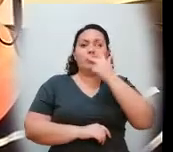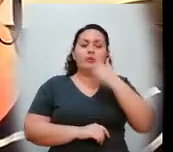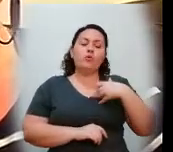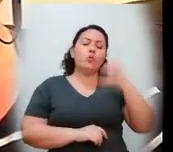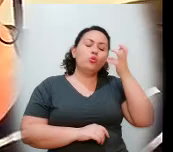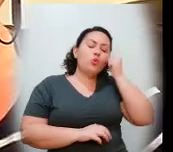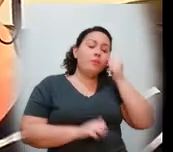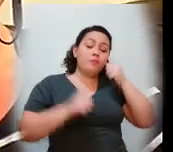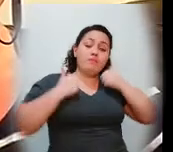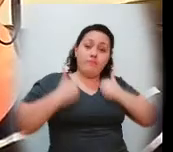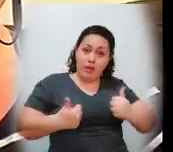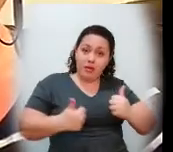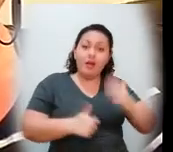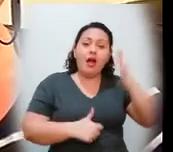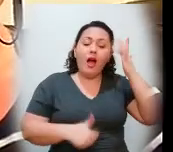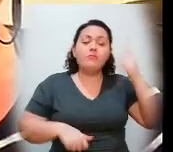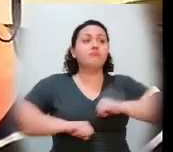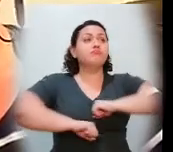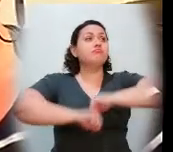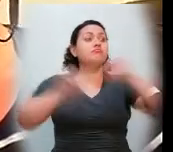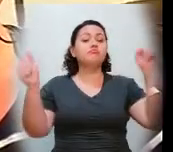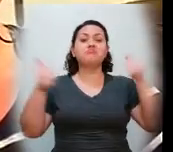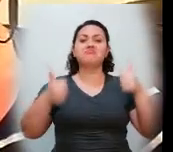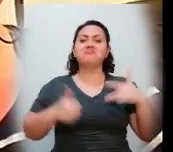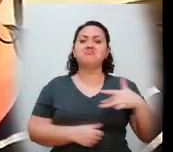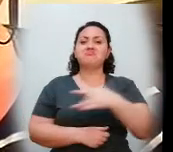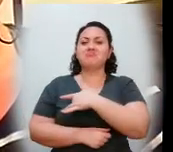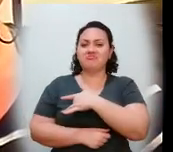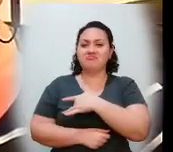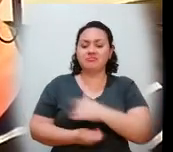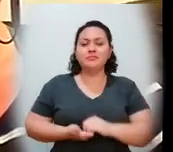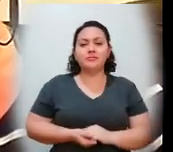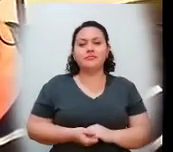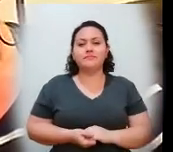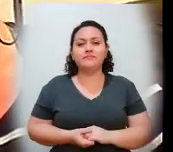nos revigorem para o dia seguinte. Né?